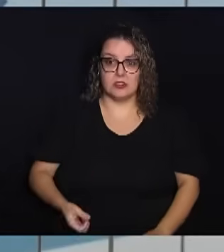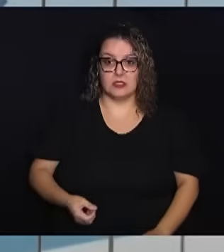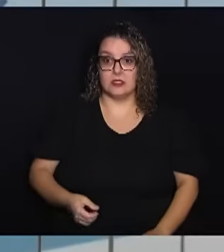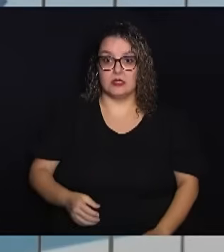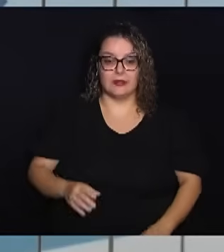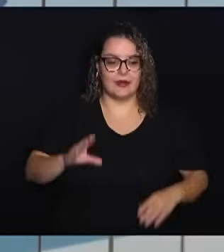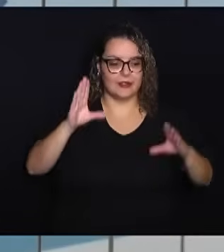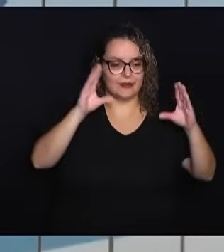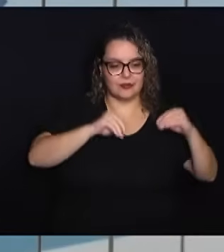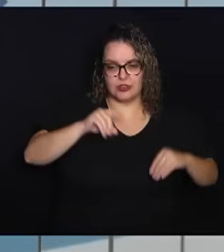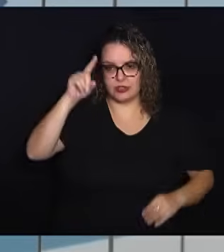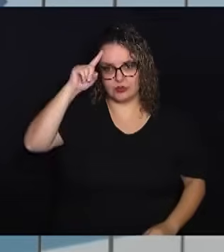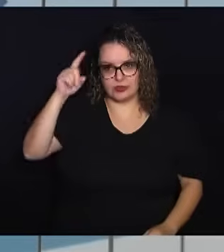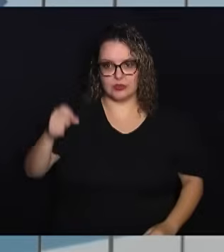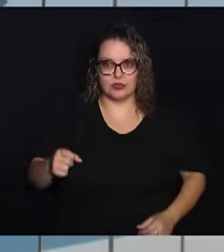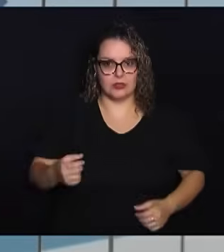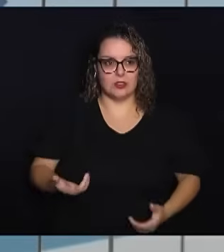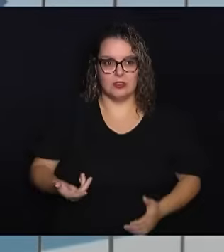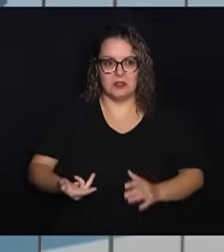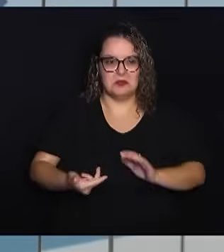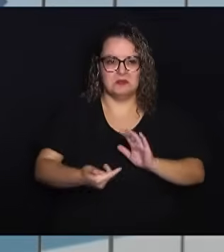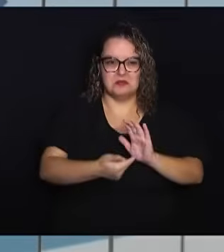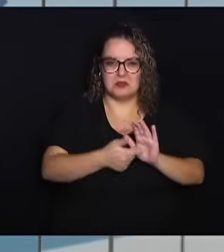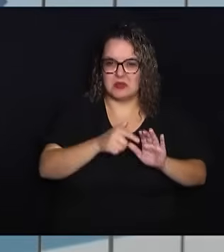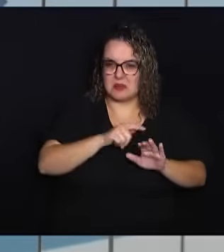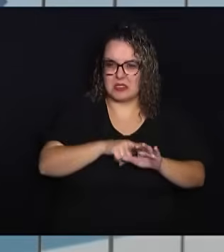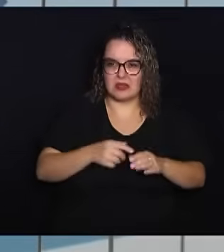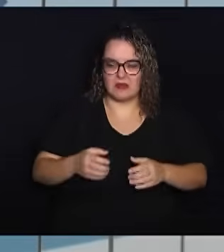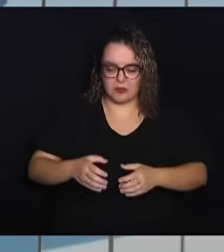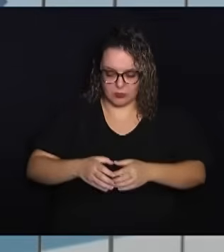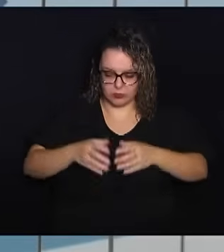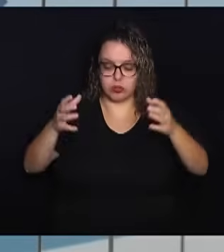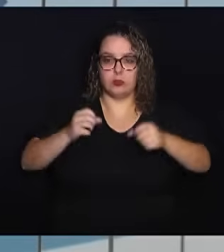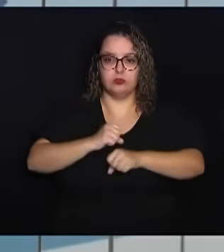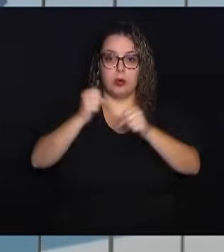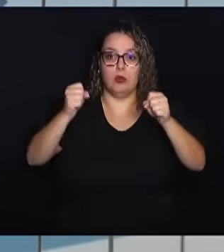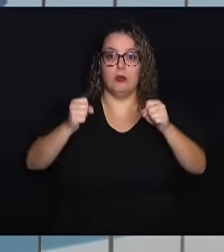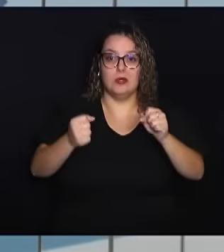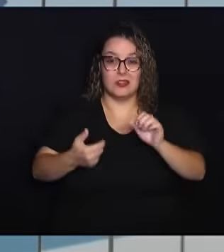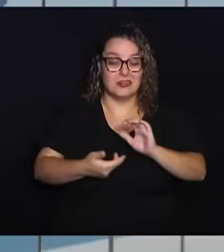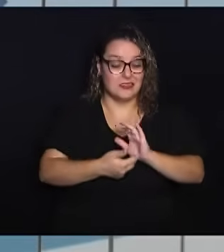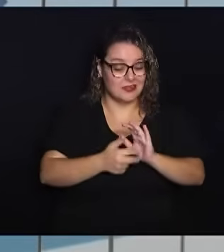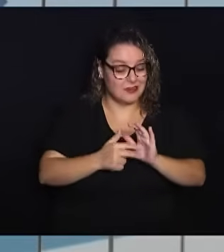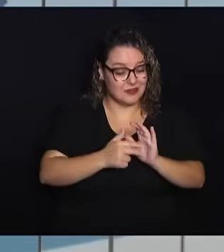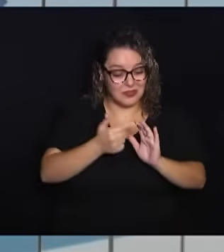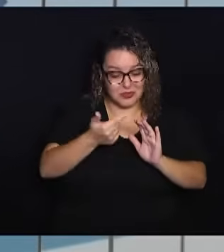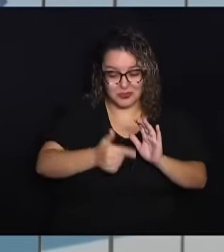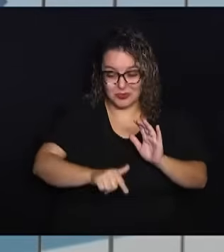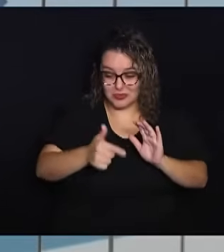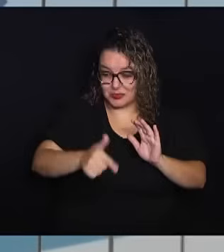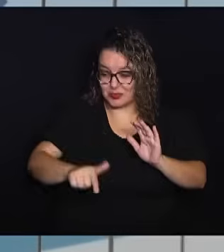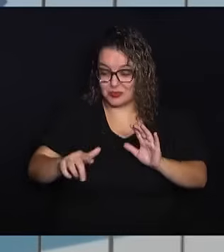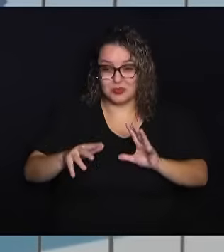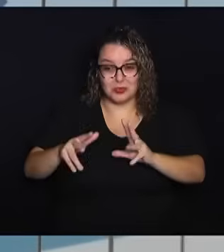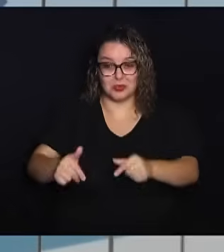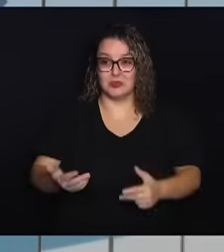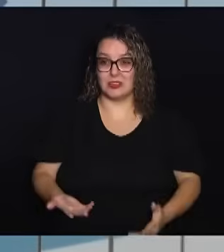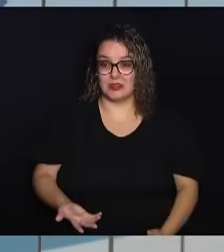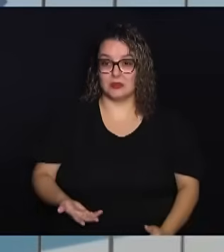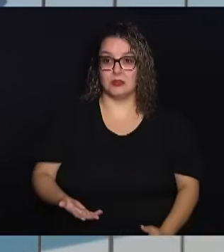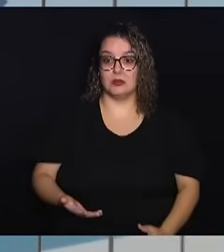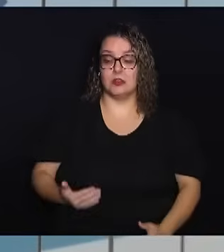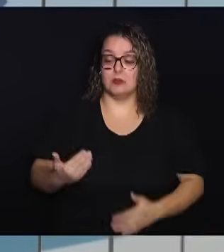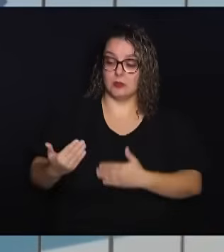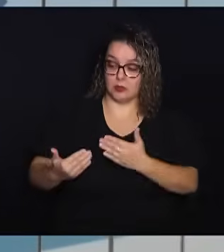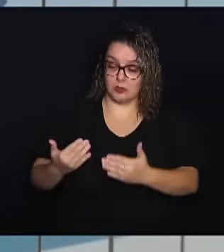assim que ressignificou tudo. E quando você passa por esse momento e por mais que a gente conhece